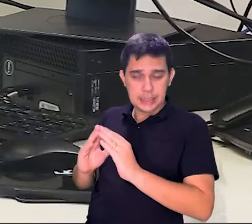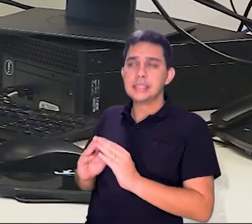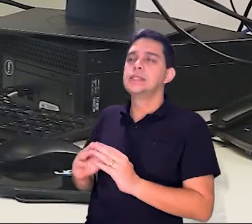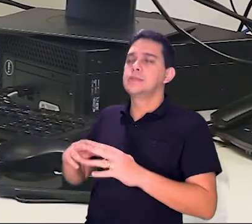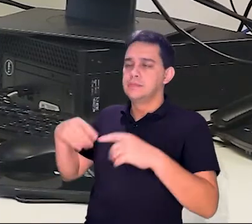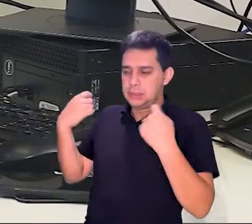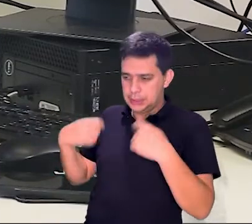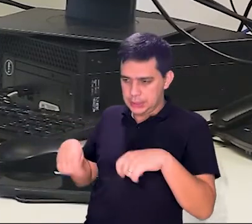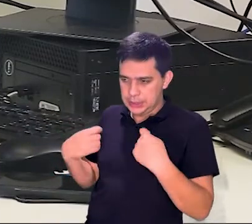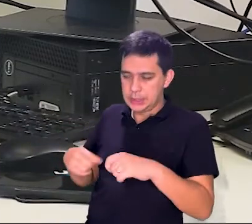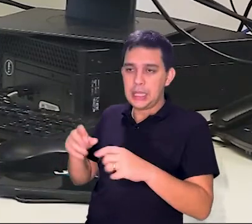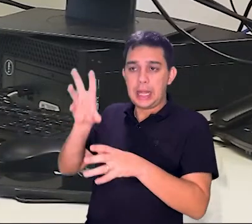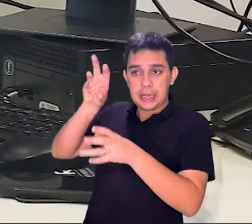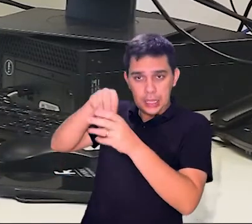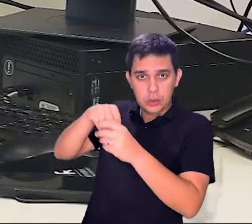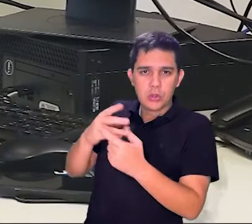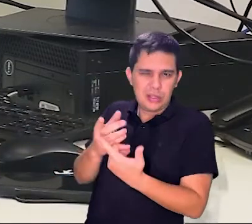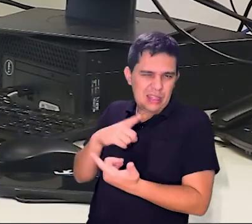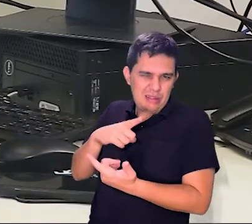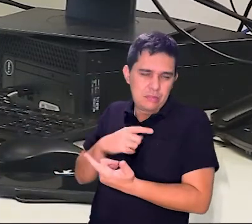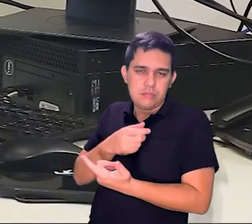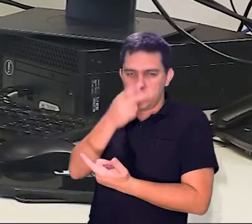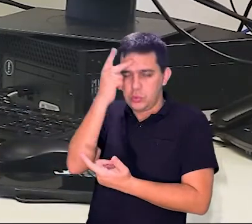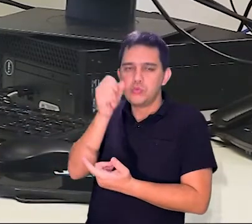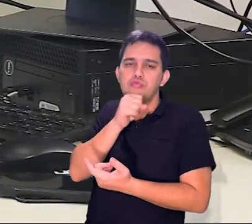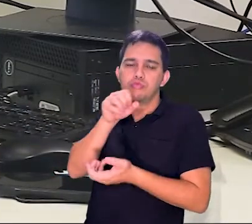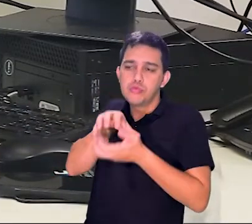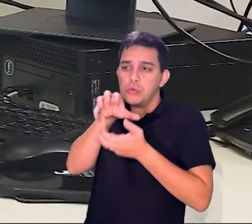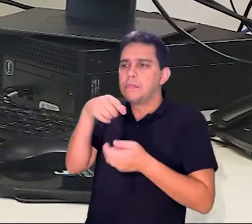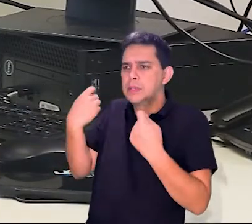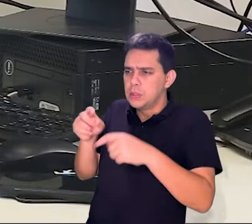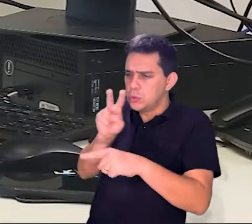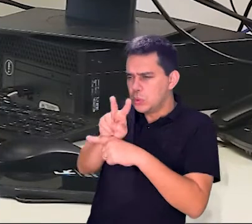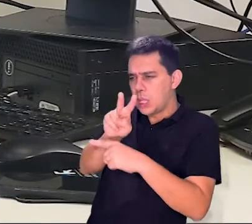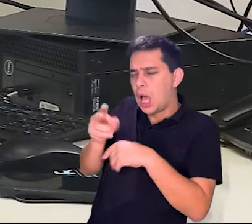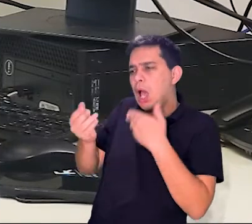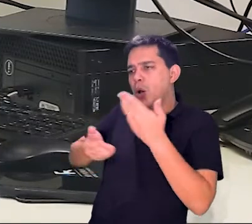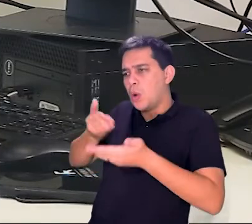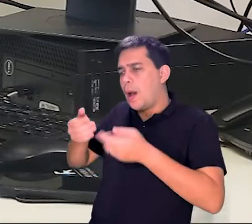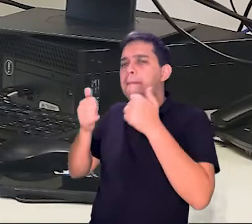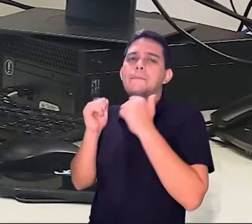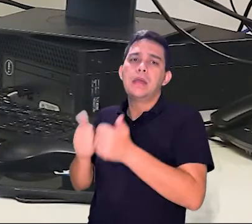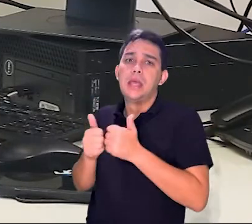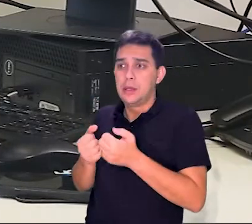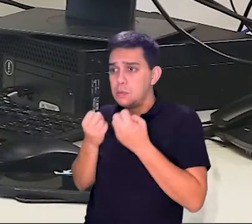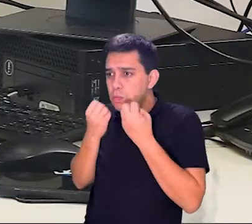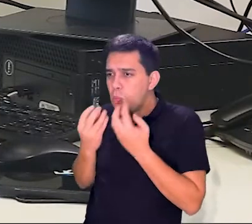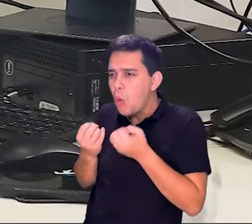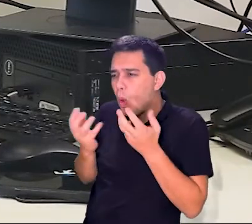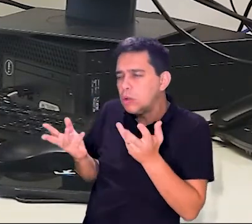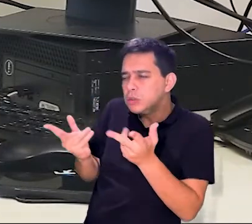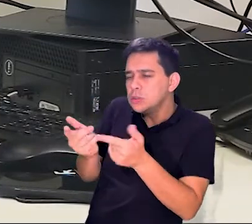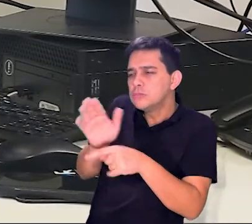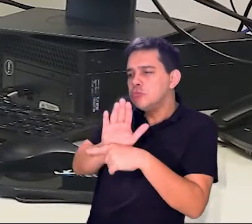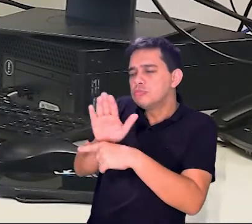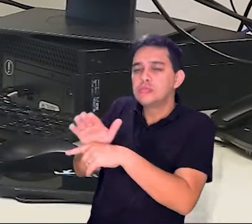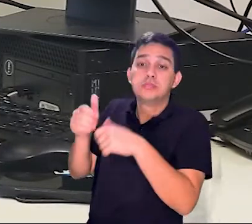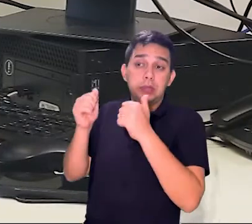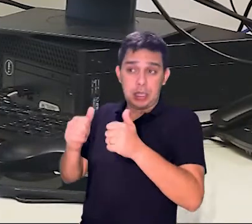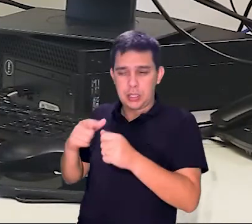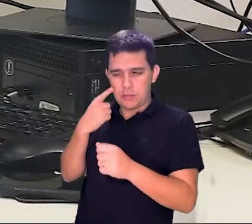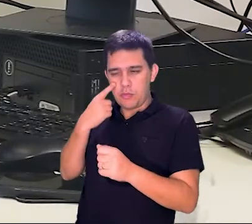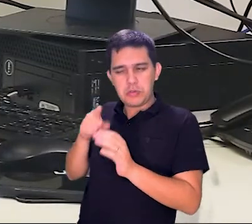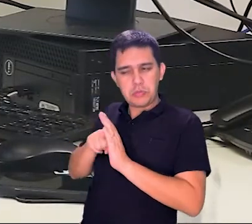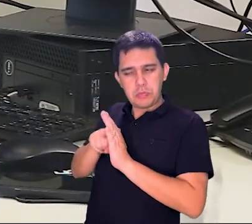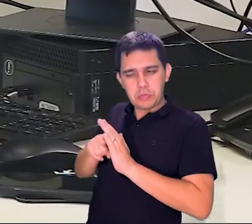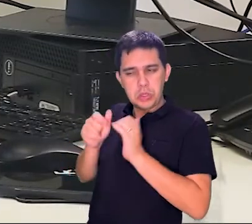coletivas e também estar atento à prestação de um serviço de qualidade. Então, nós, né,